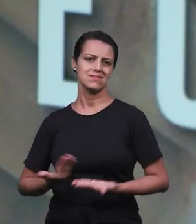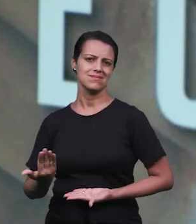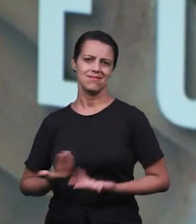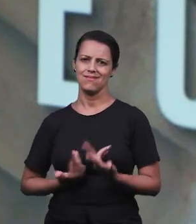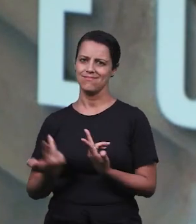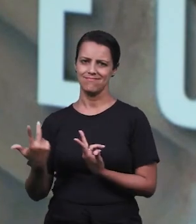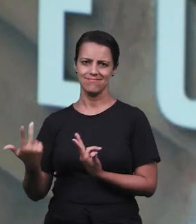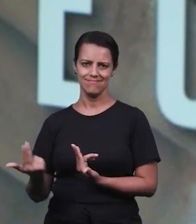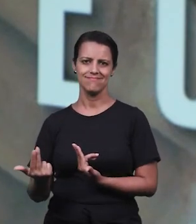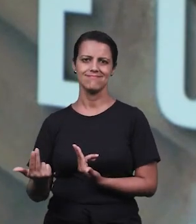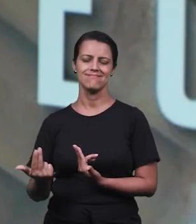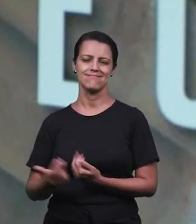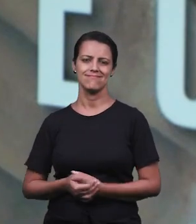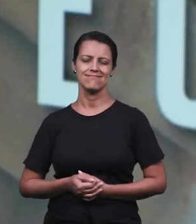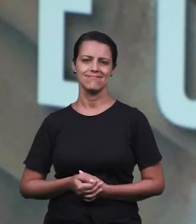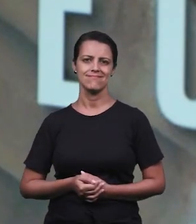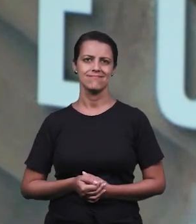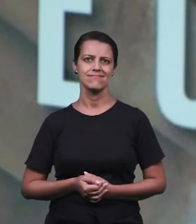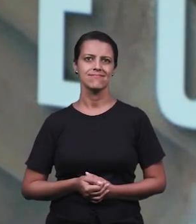salário.